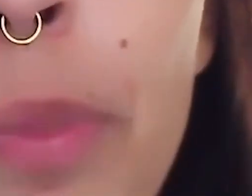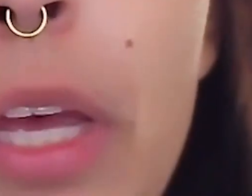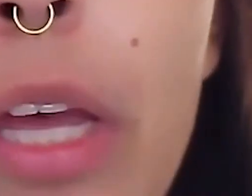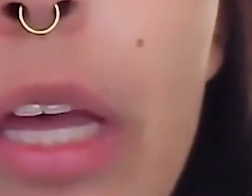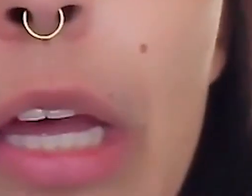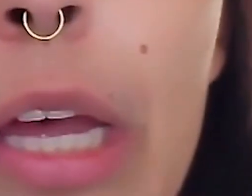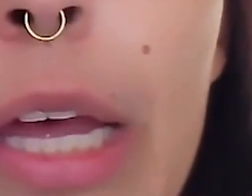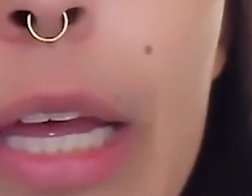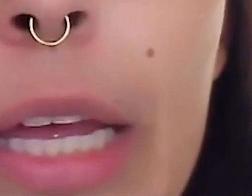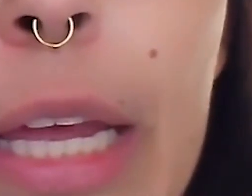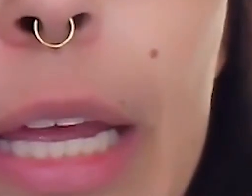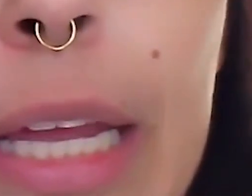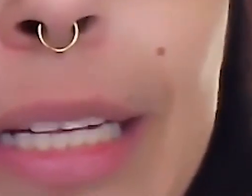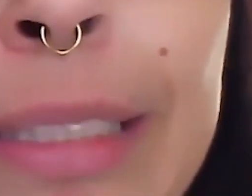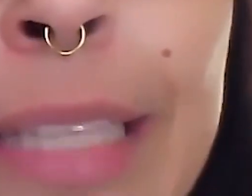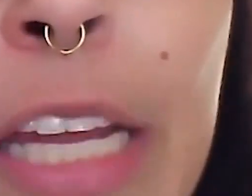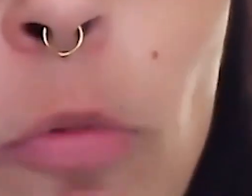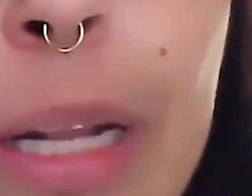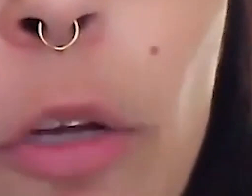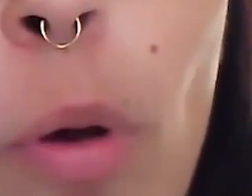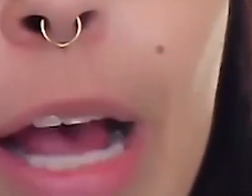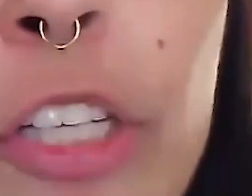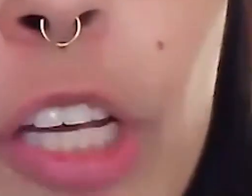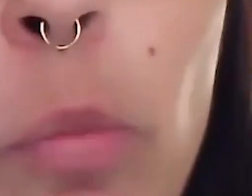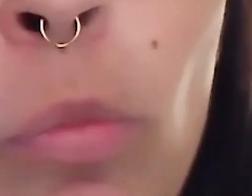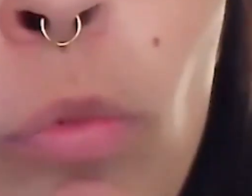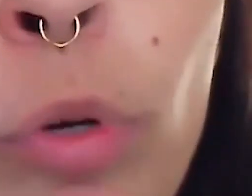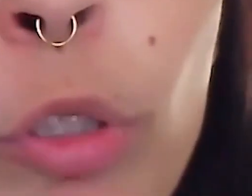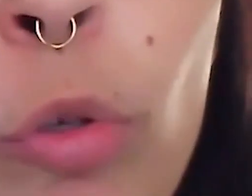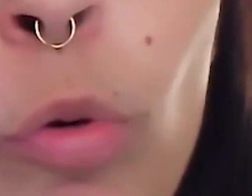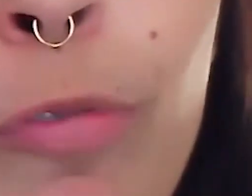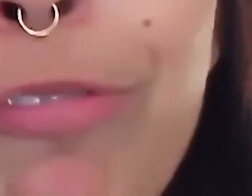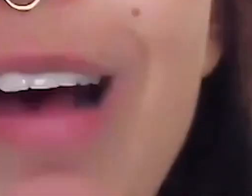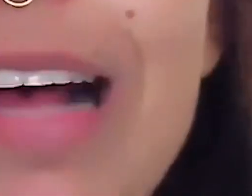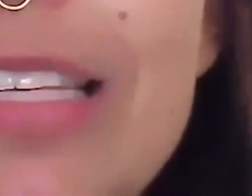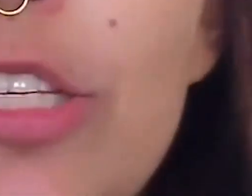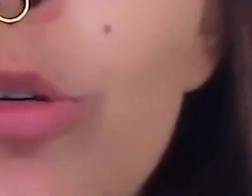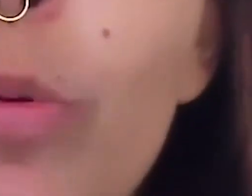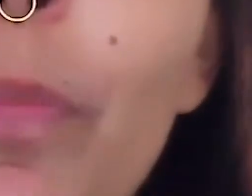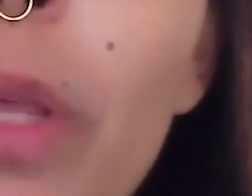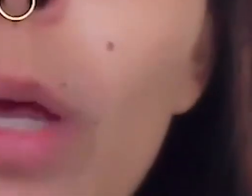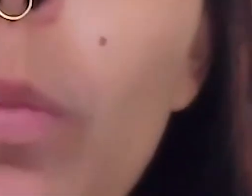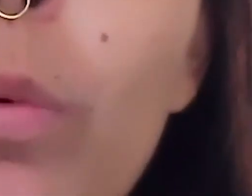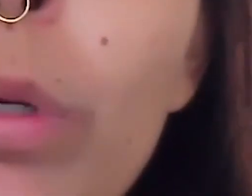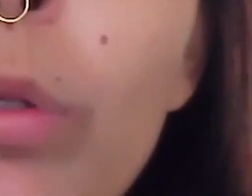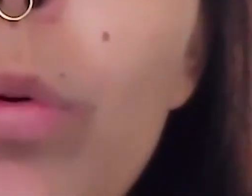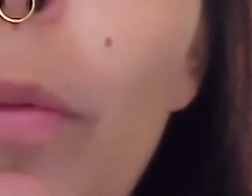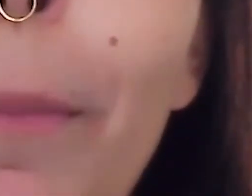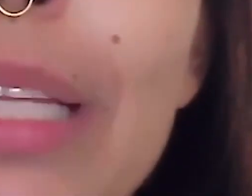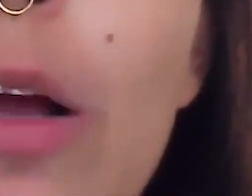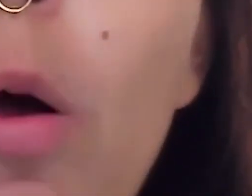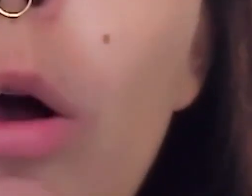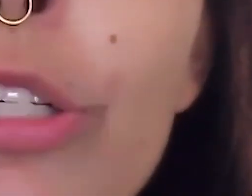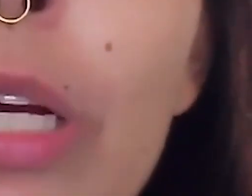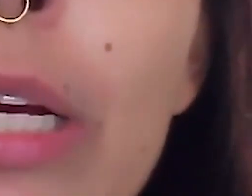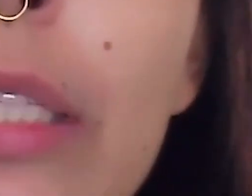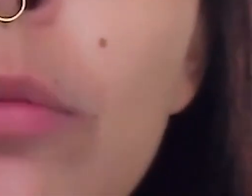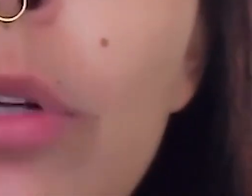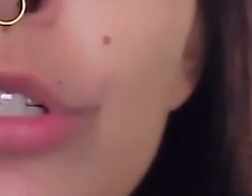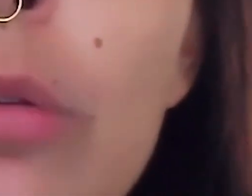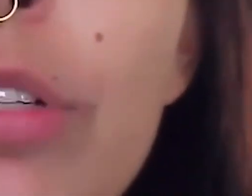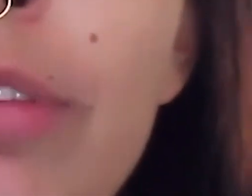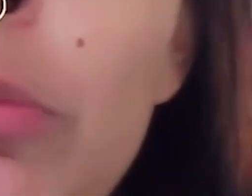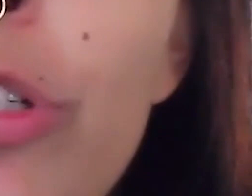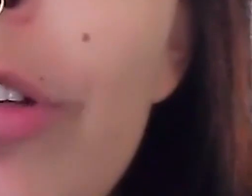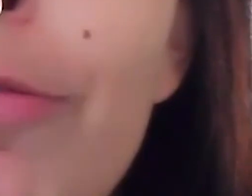gente chama, ele tem uma linguagem muito fácil, muito pedagógica,